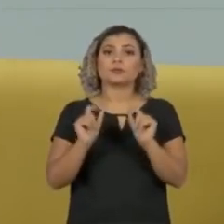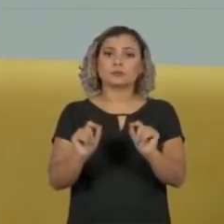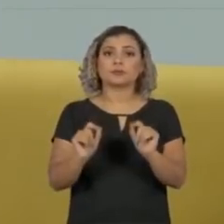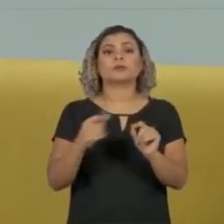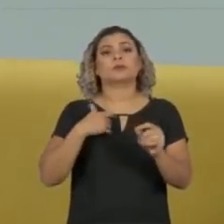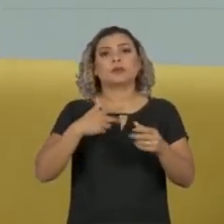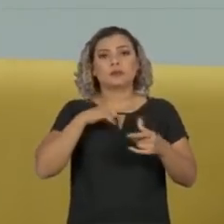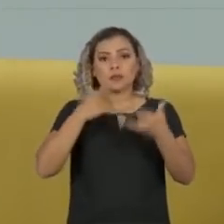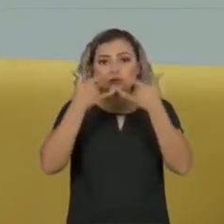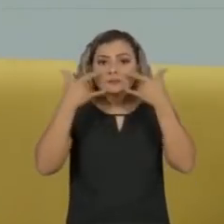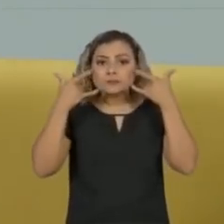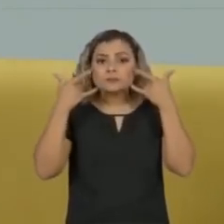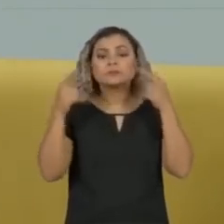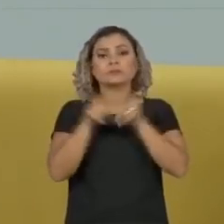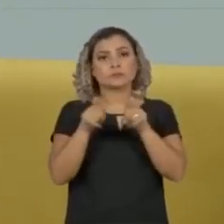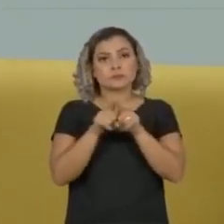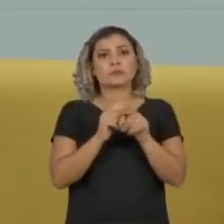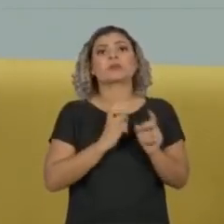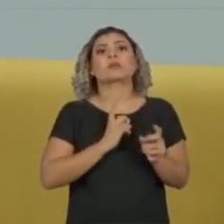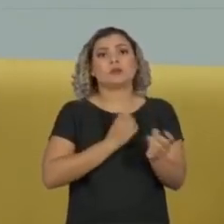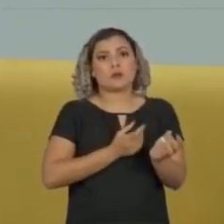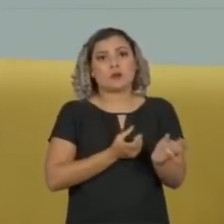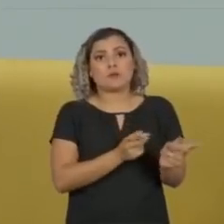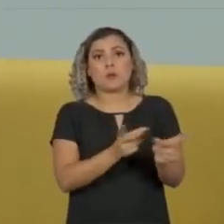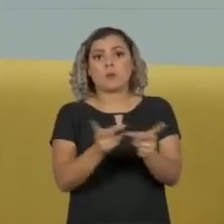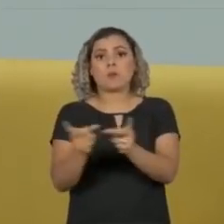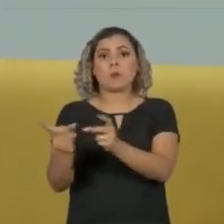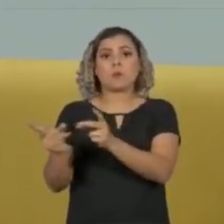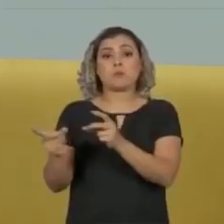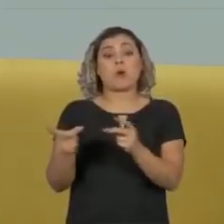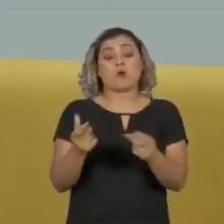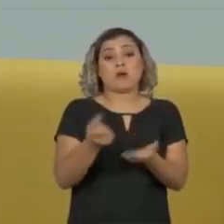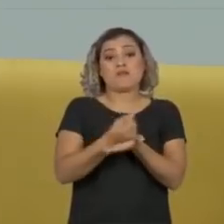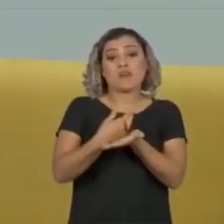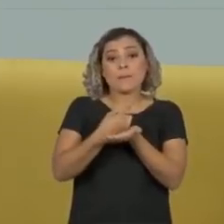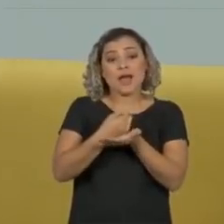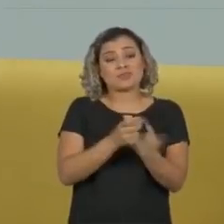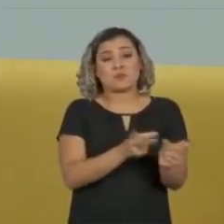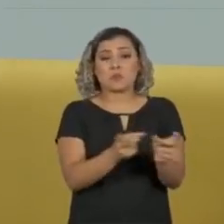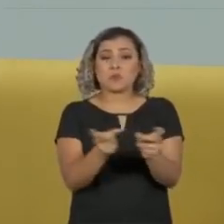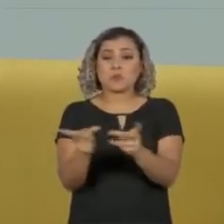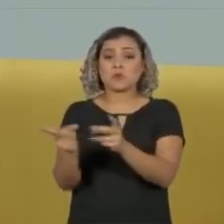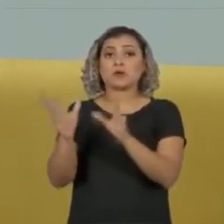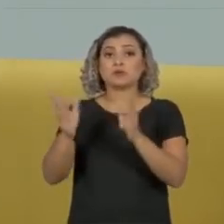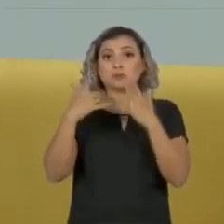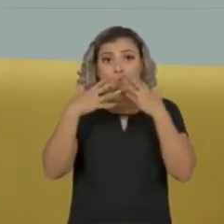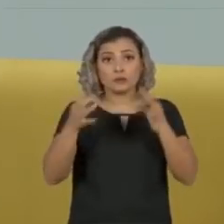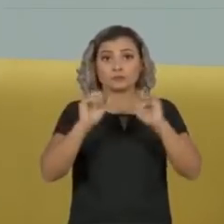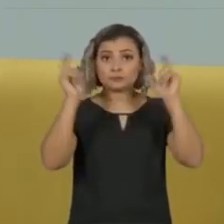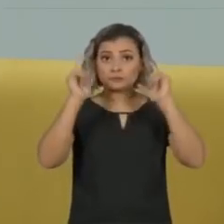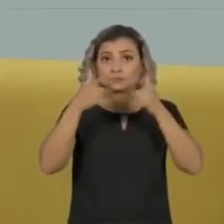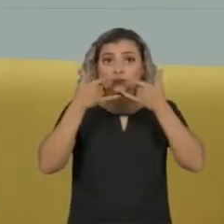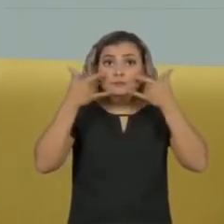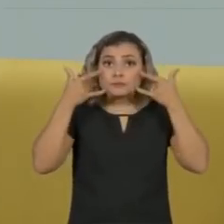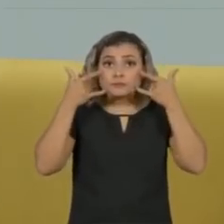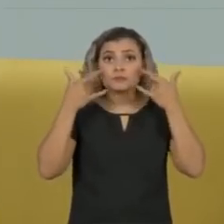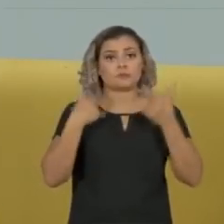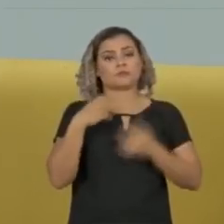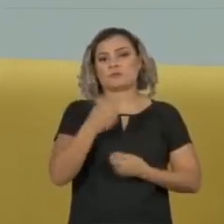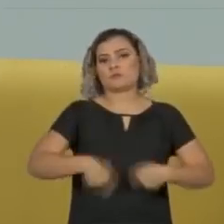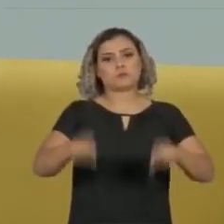as máscaras cirúrgicas já começam a faltar nas farmácias, mas o Conselho de Medicina alerta que o uso não é